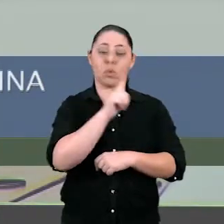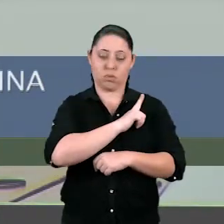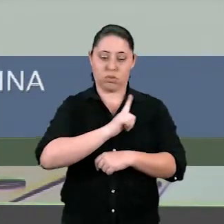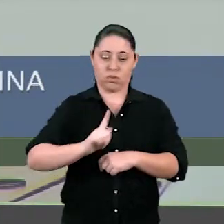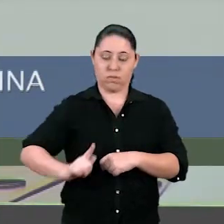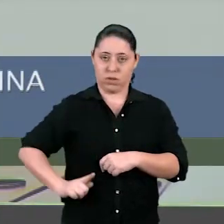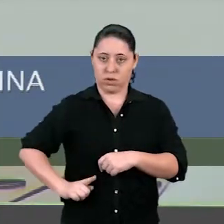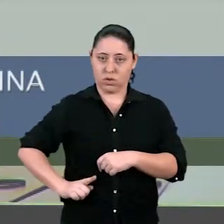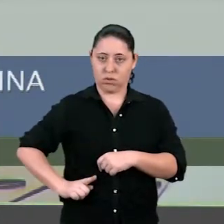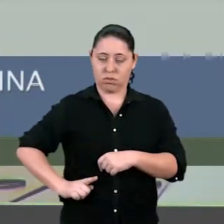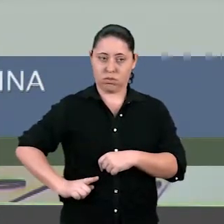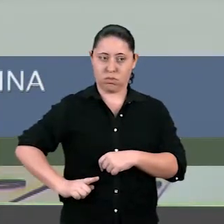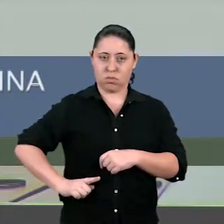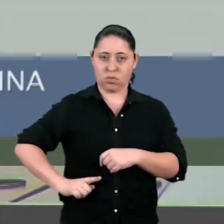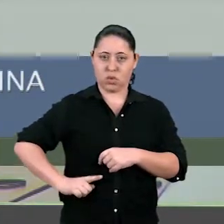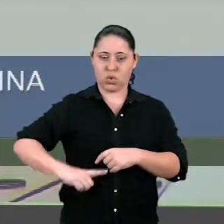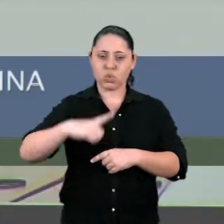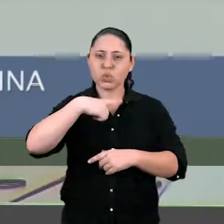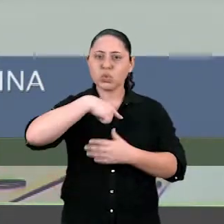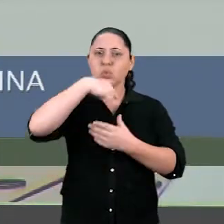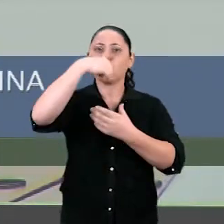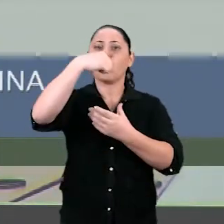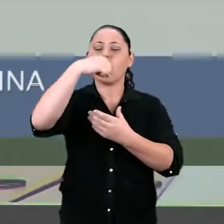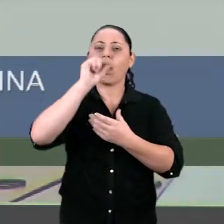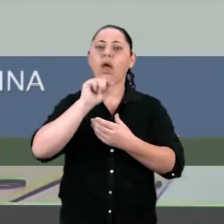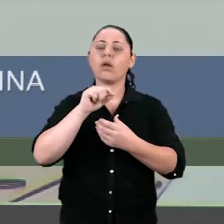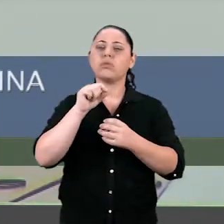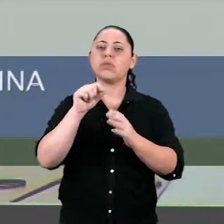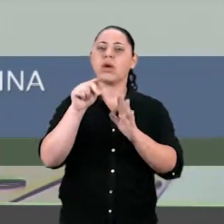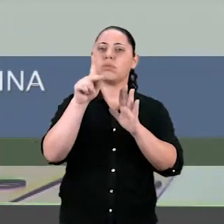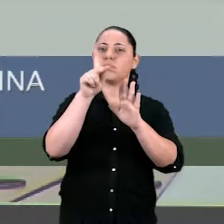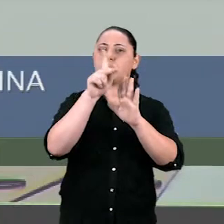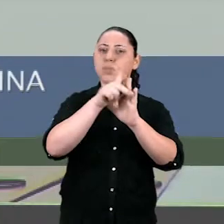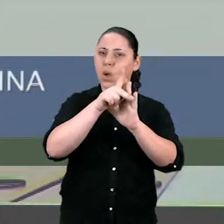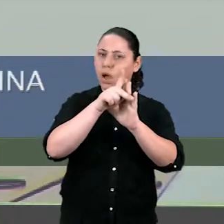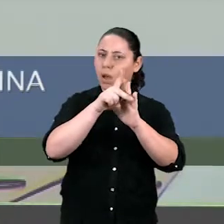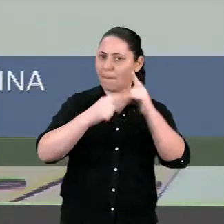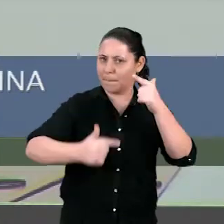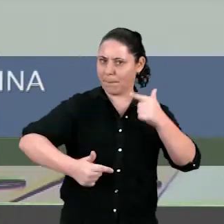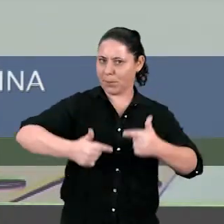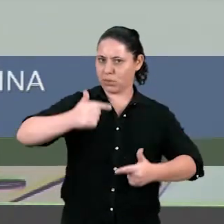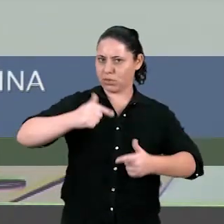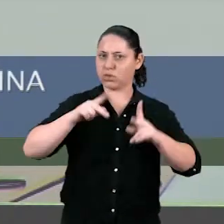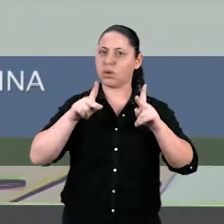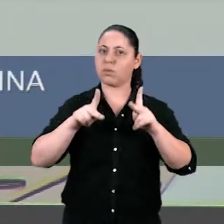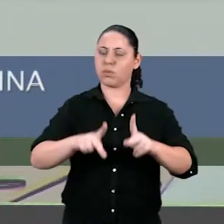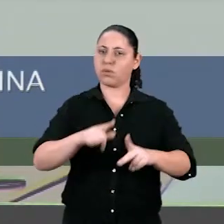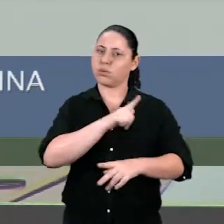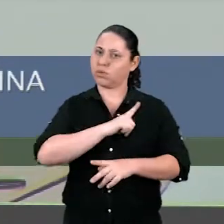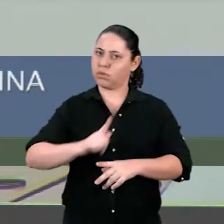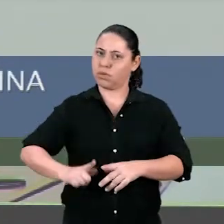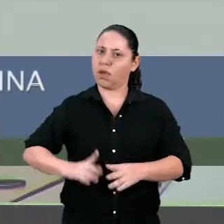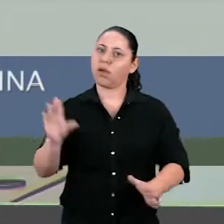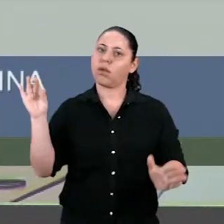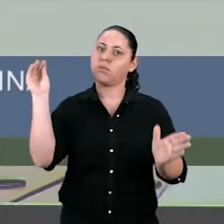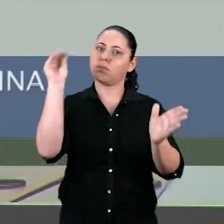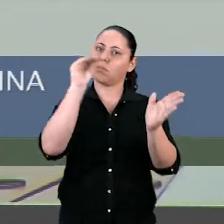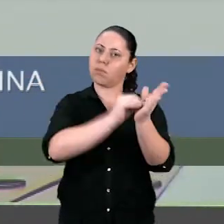condições de implementar as políticas públicas de governo. E, para isso, no presidencialismo, é preciso que